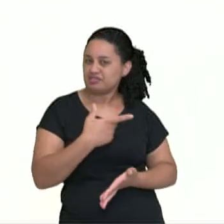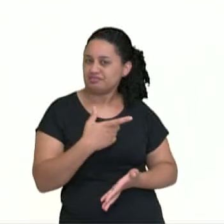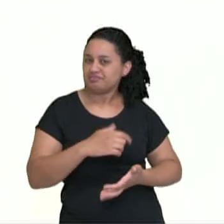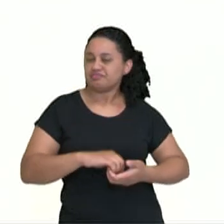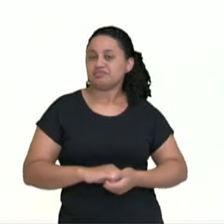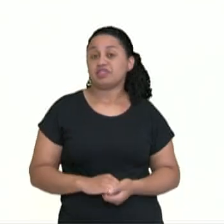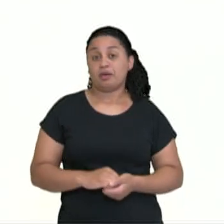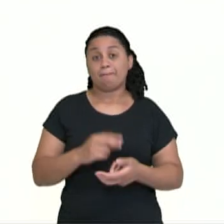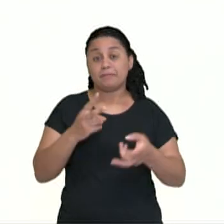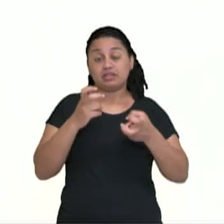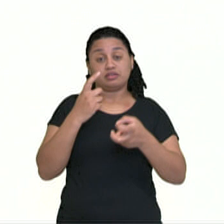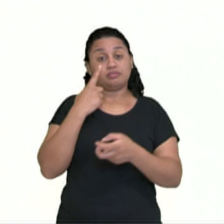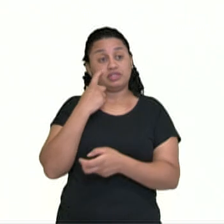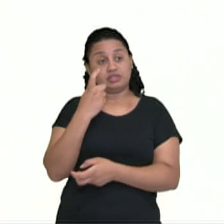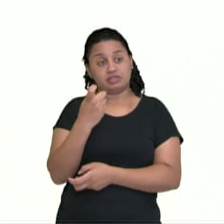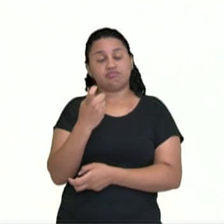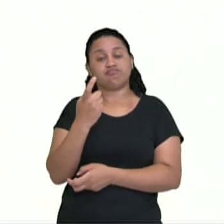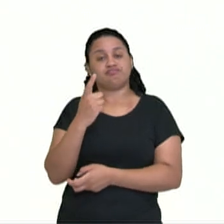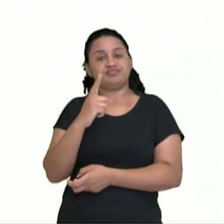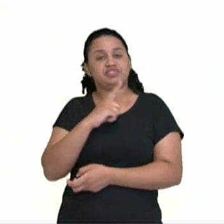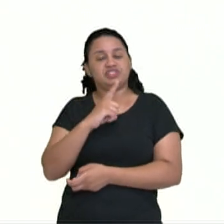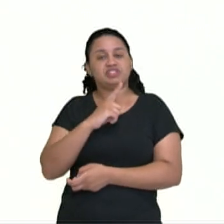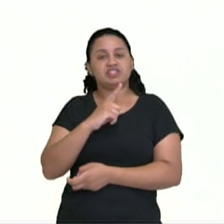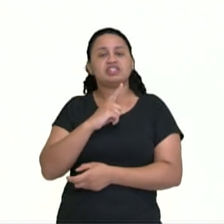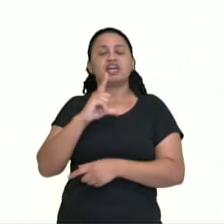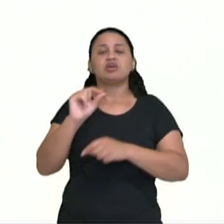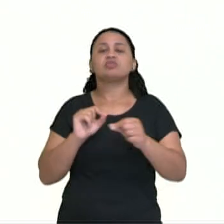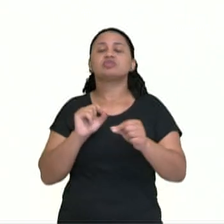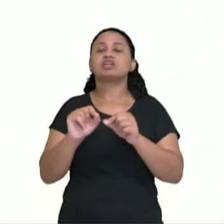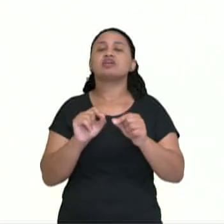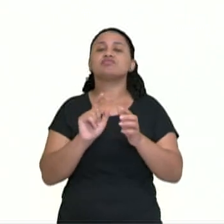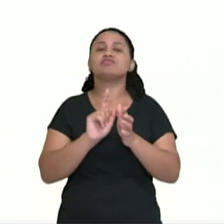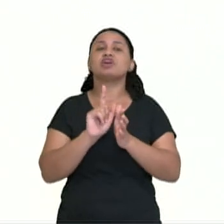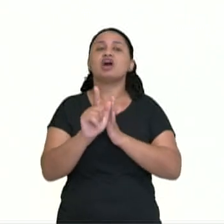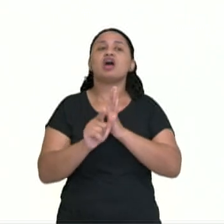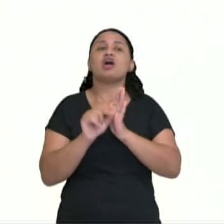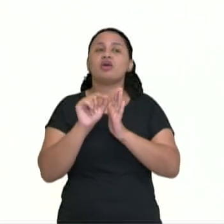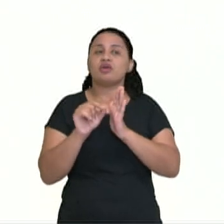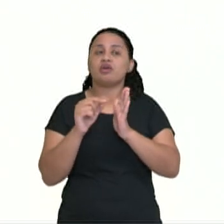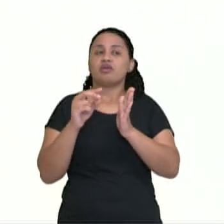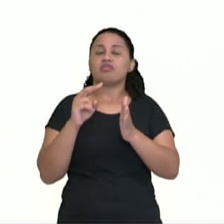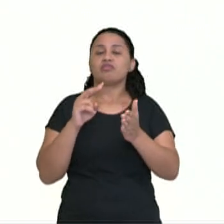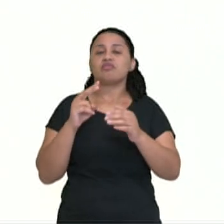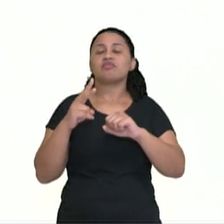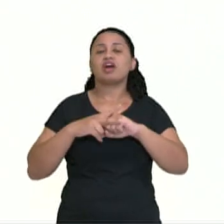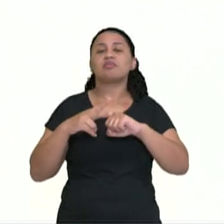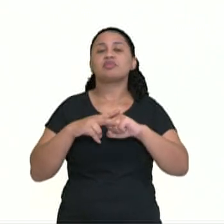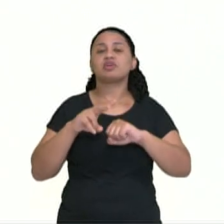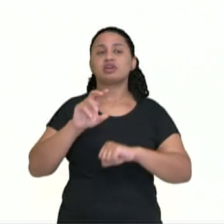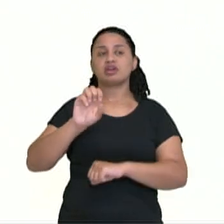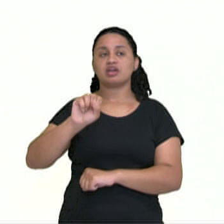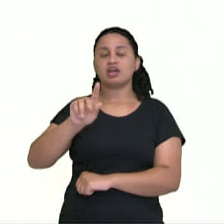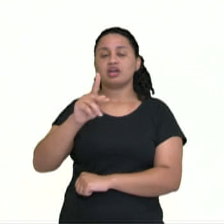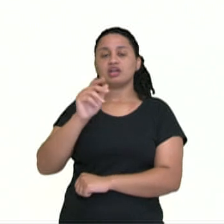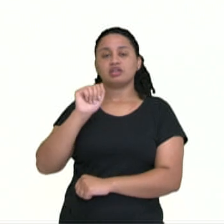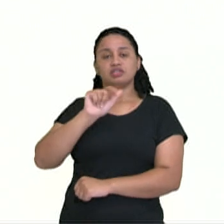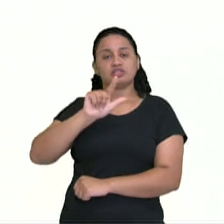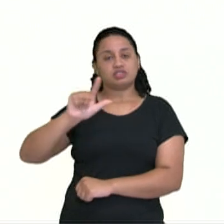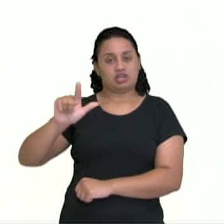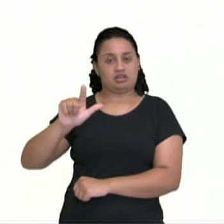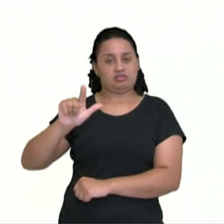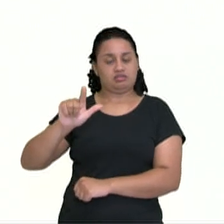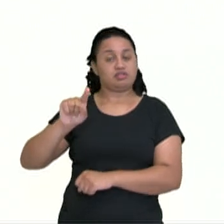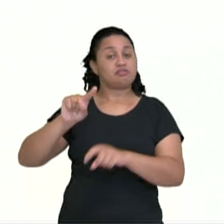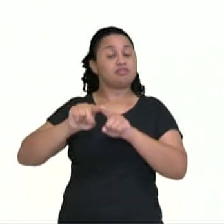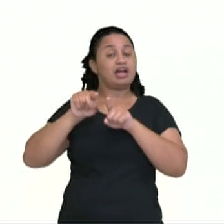Olha, veja que interessante. Aqui nós temos uma modal verb shall, né? Shall we read a joke? Então, nesse caso aqui, eu estou